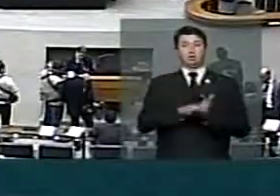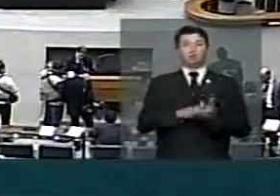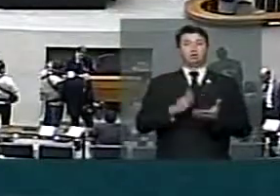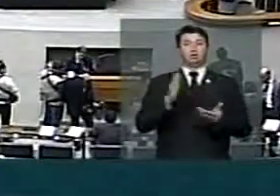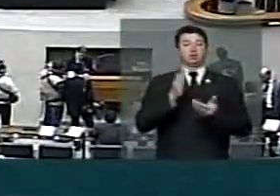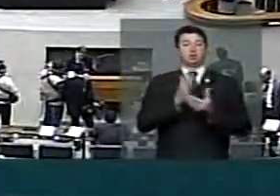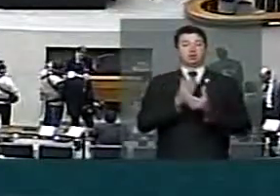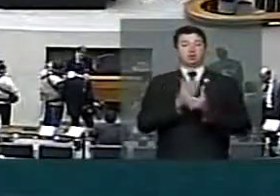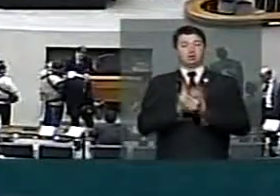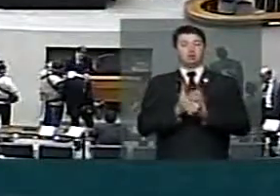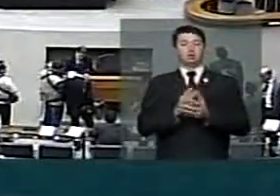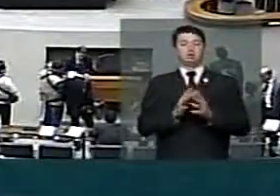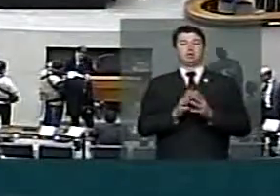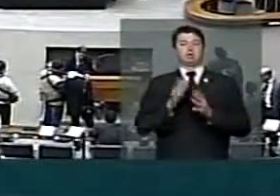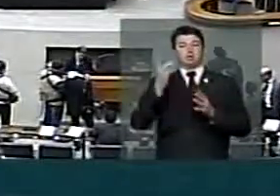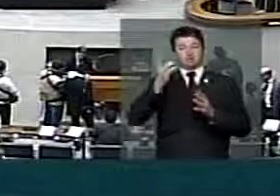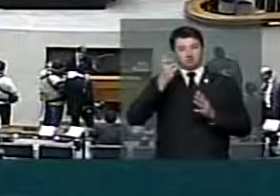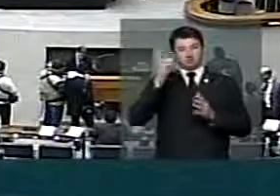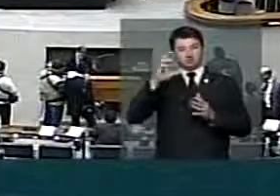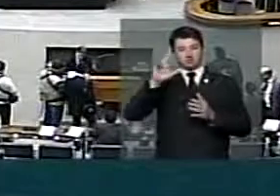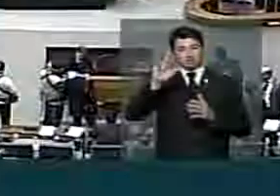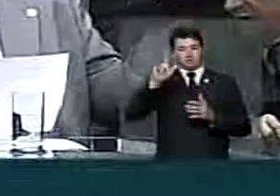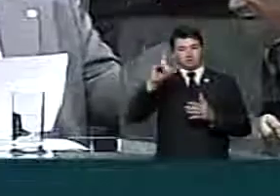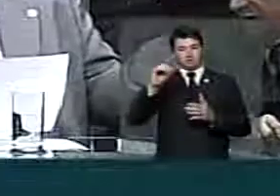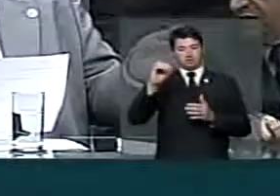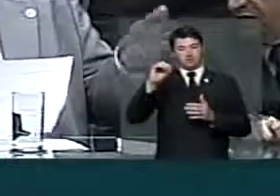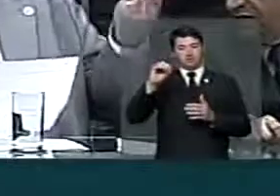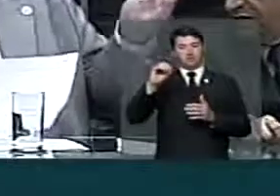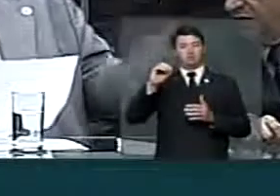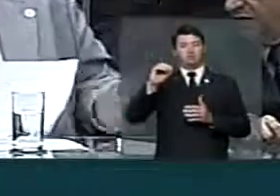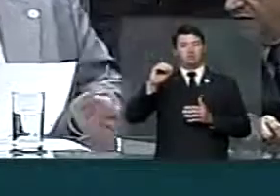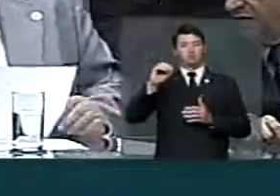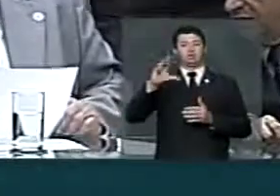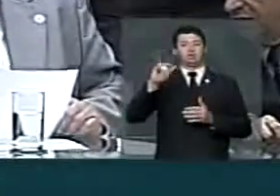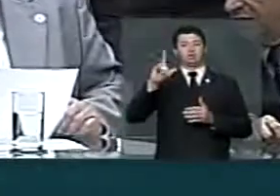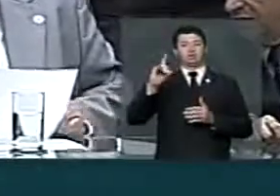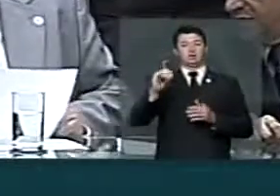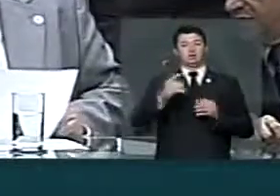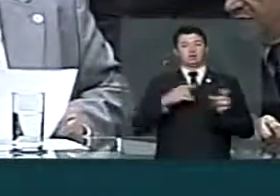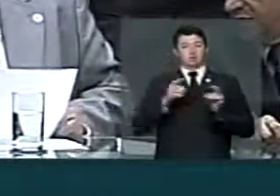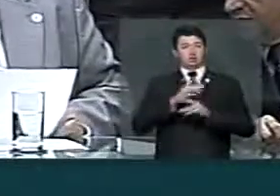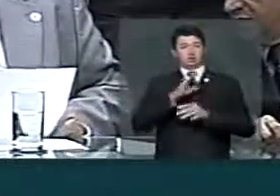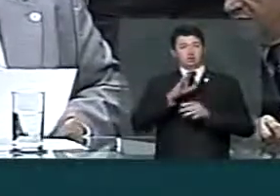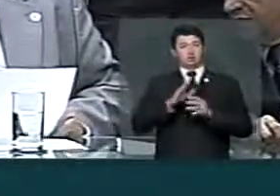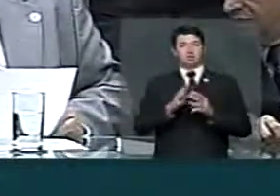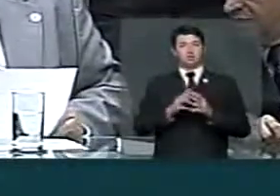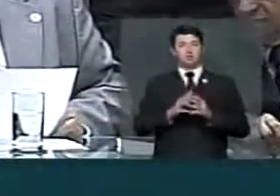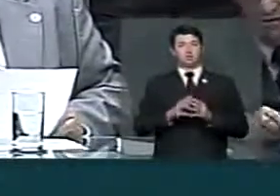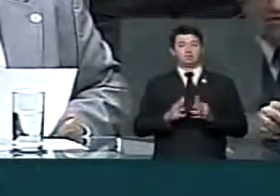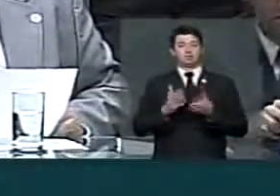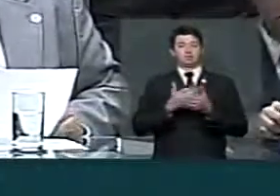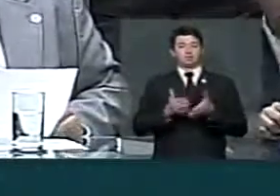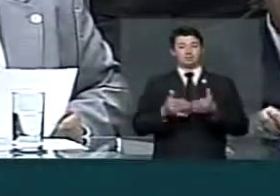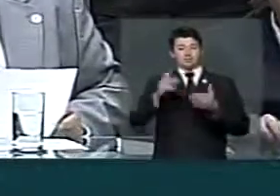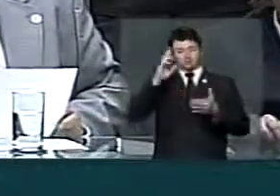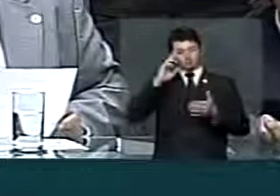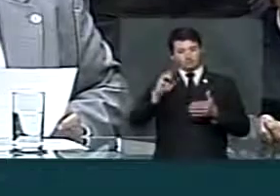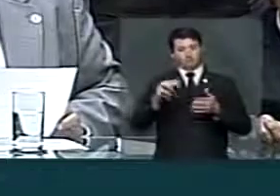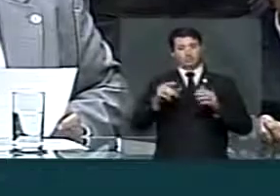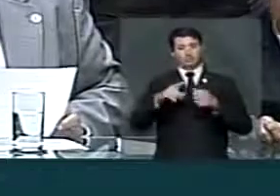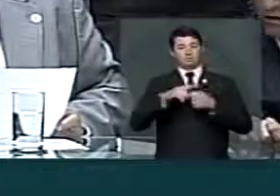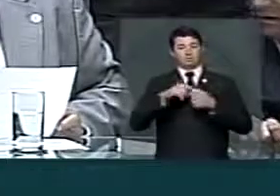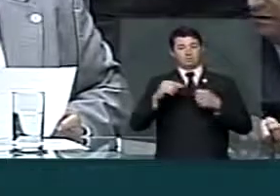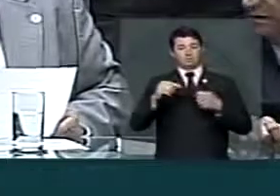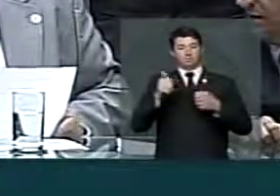requerimento do deputado Ronaldo Caiado, que diz respeito ao anterior, completando, requeremos a Vossa Excelência, nos termos do